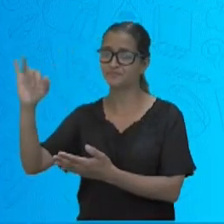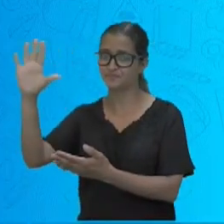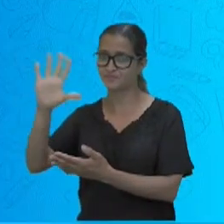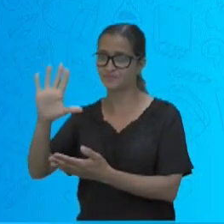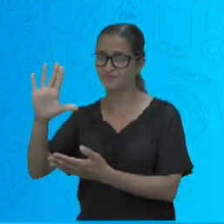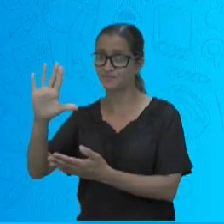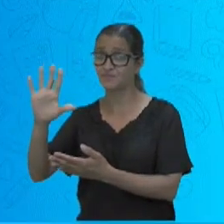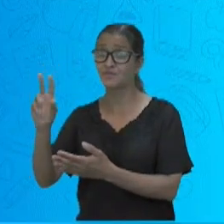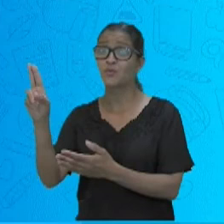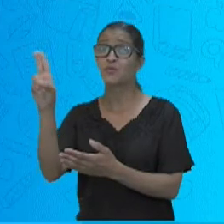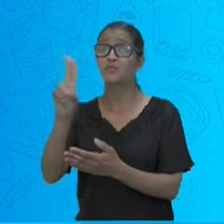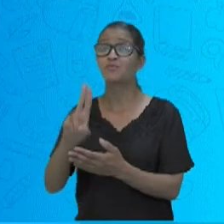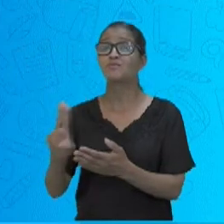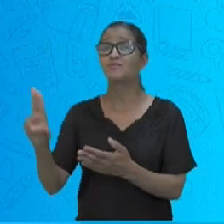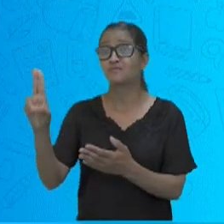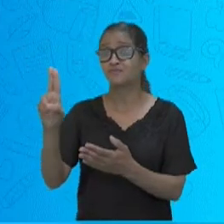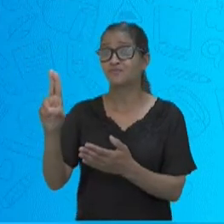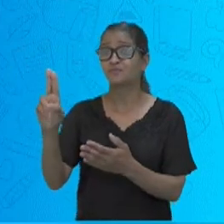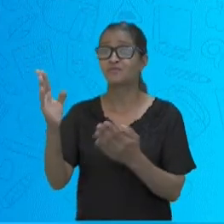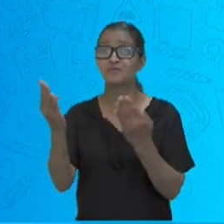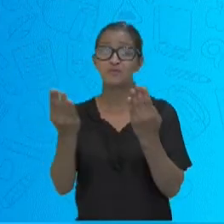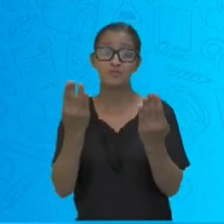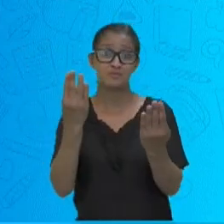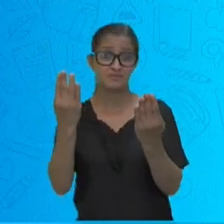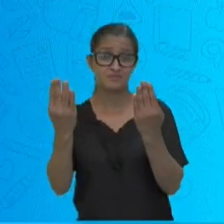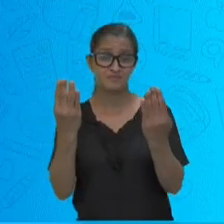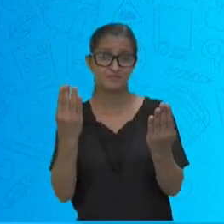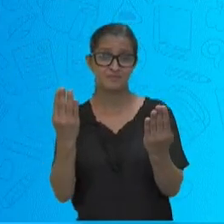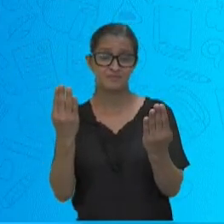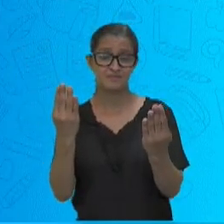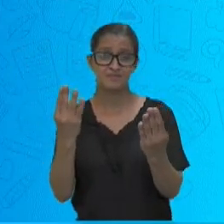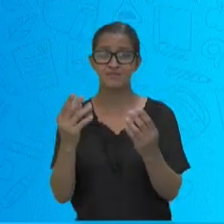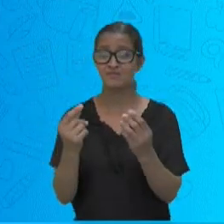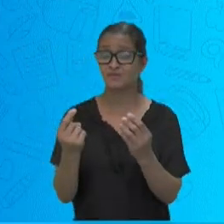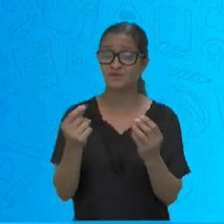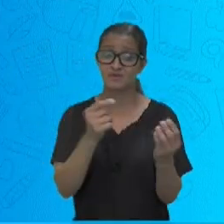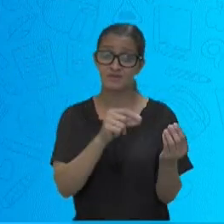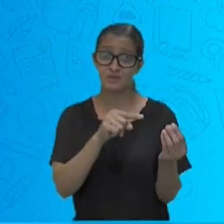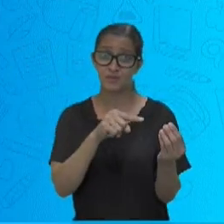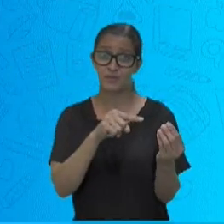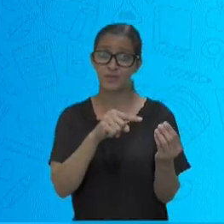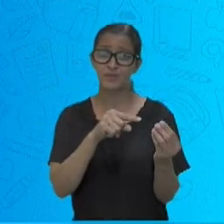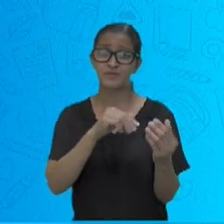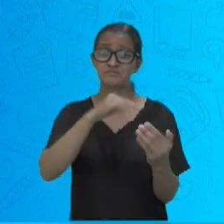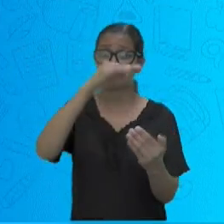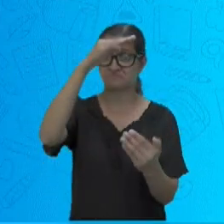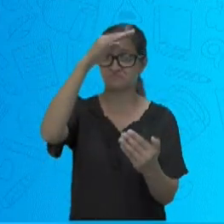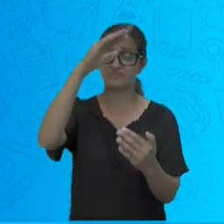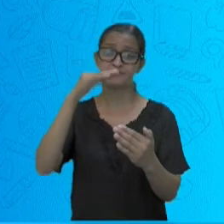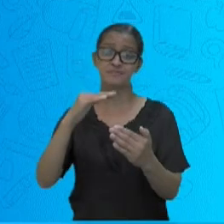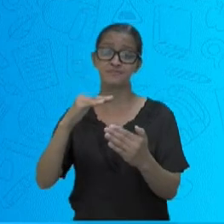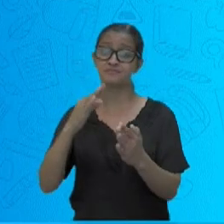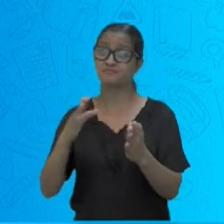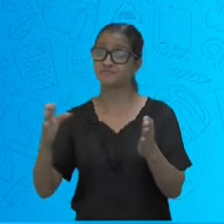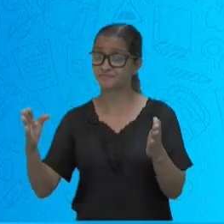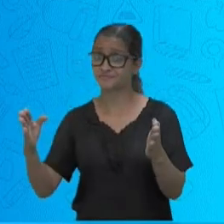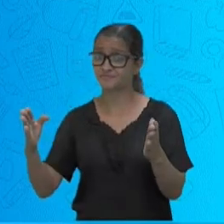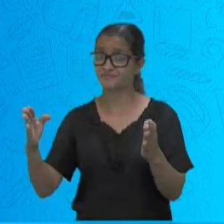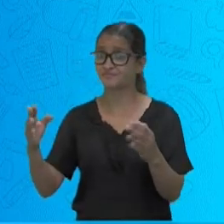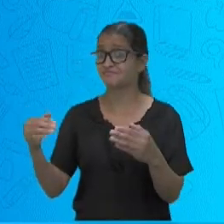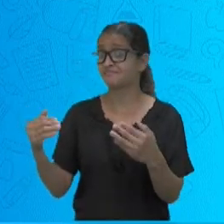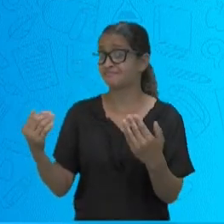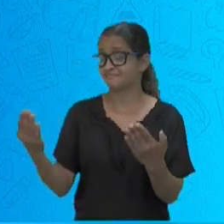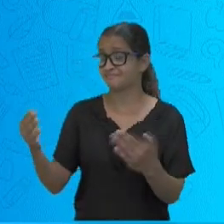muito usados para comparar quantidades. As colunas podem aparecer deitadas ou de